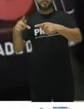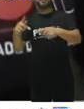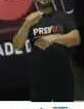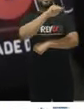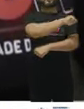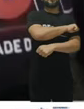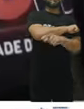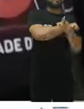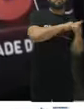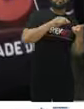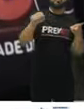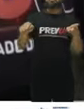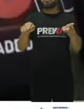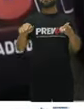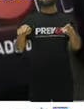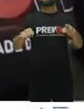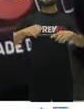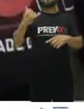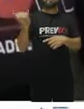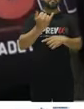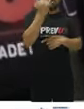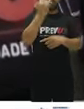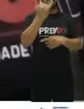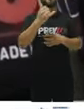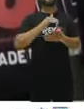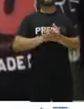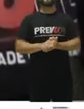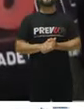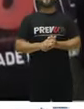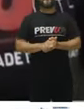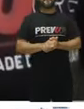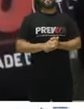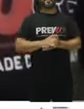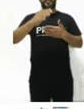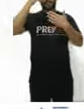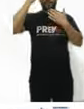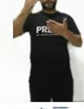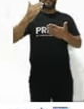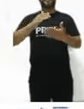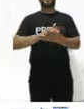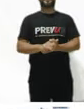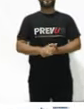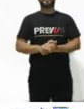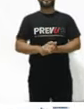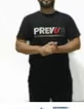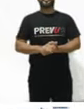para alunos e todo o público-alvo envolvido. Muito obrigado.